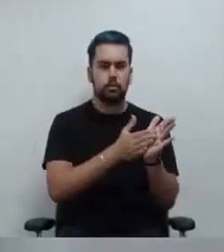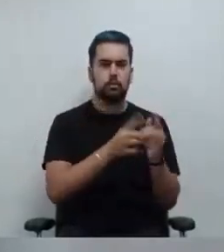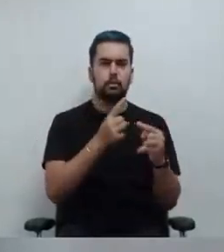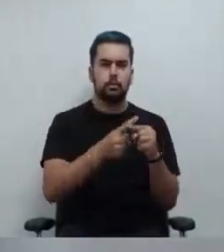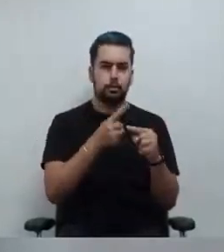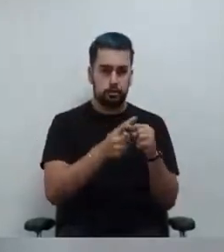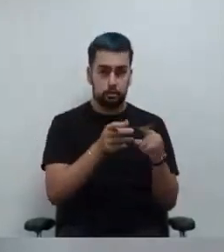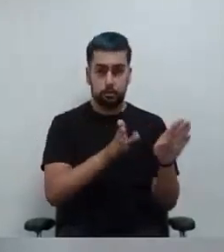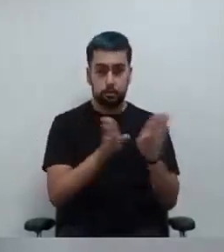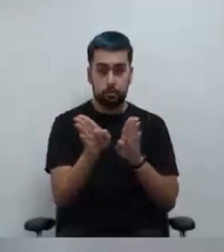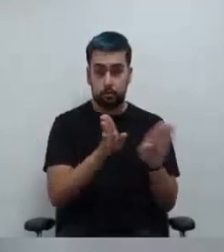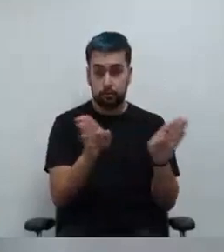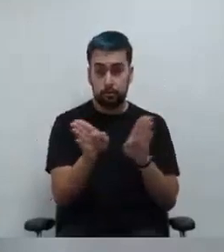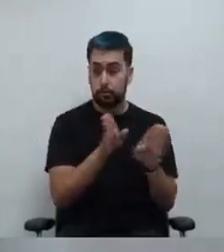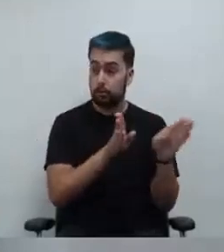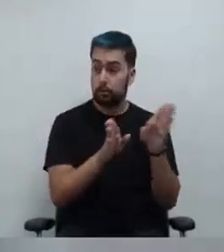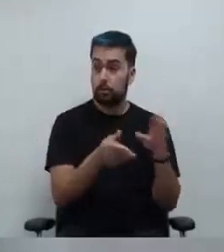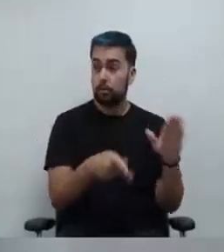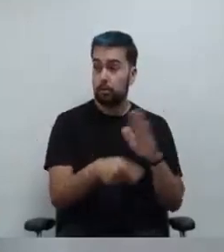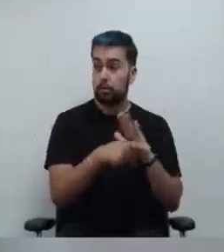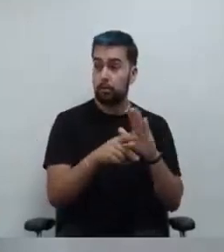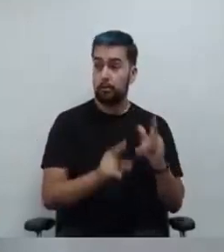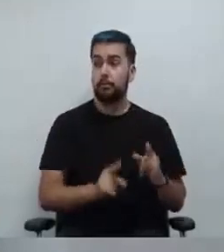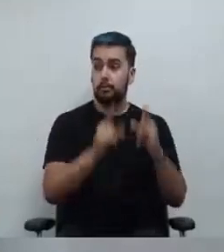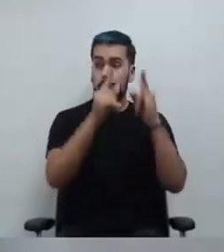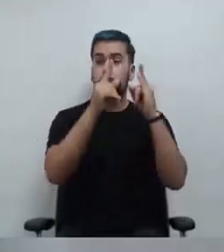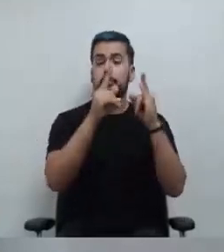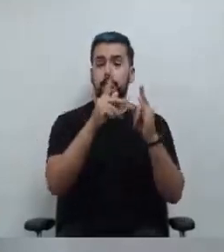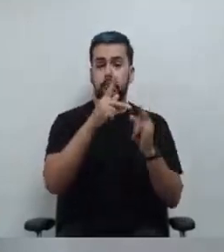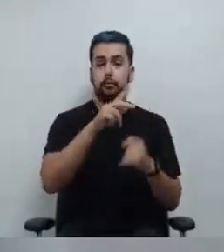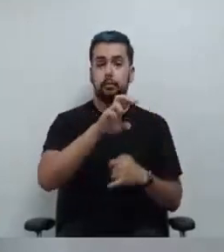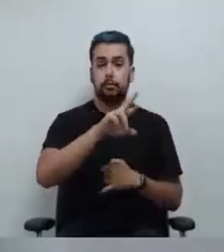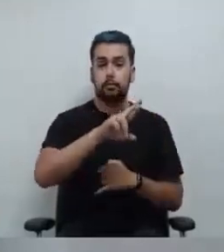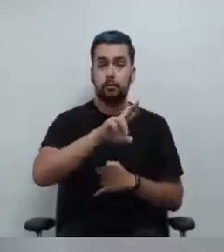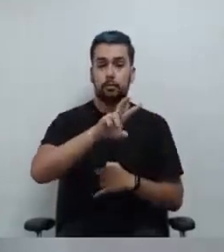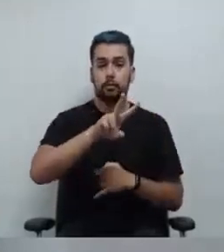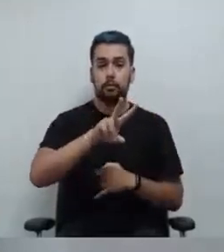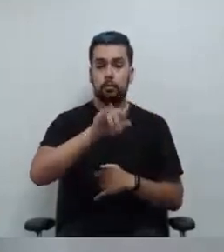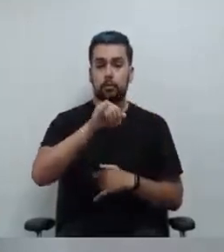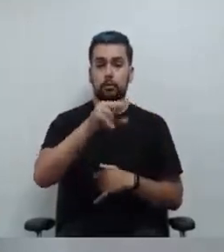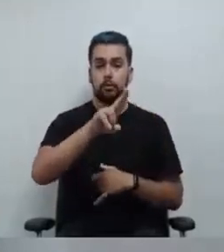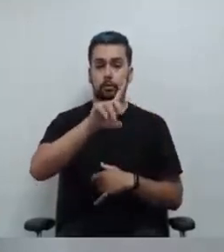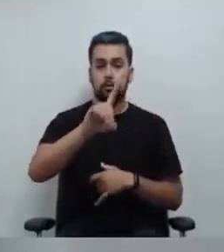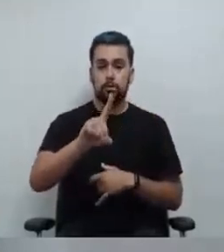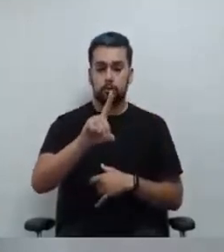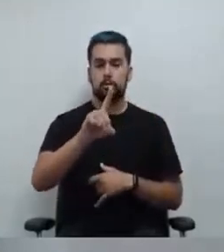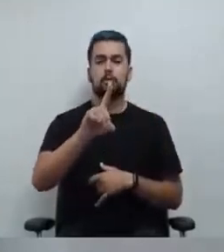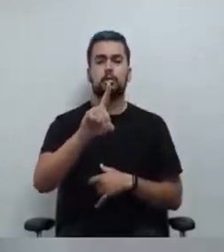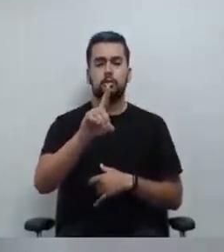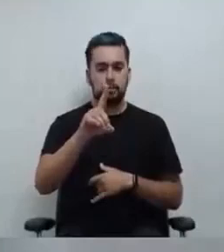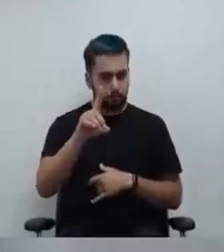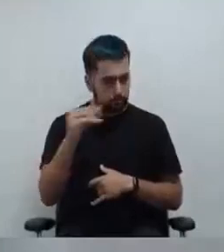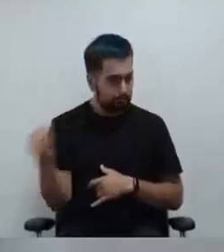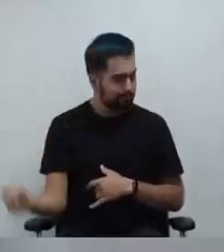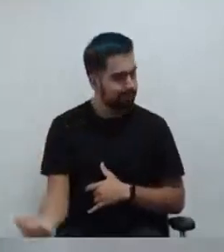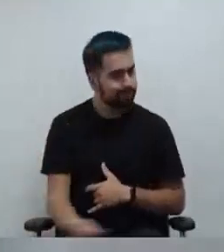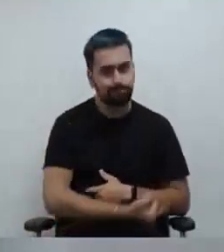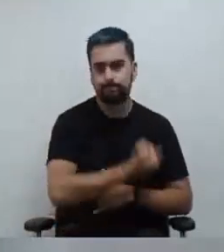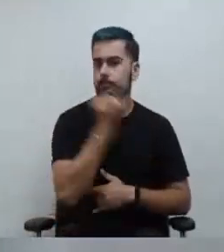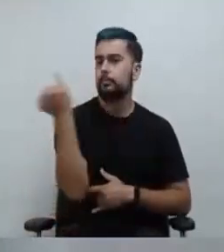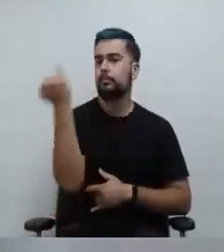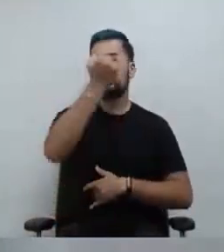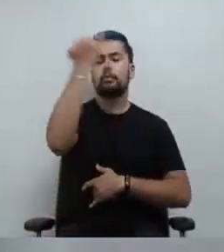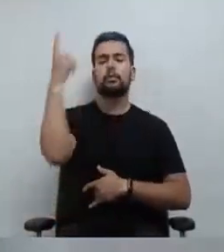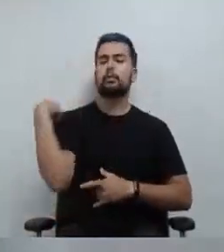acesso ao Previjude, presidente, é demasiadamente importante. Enquanto